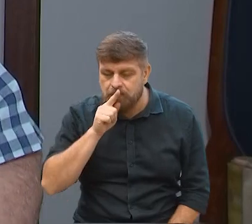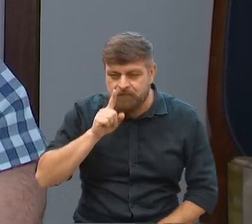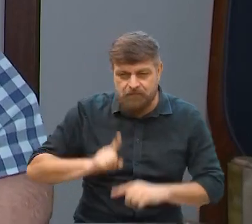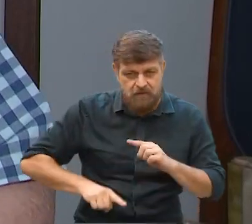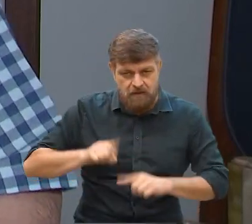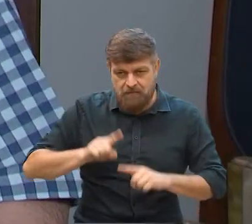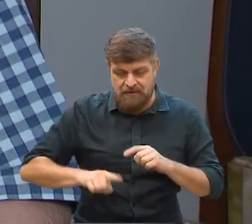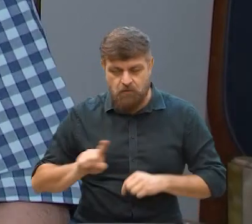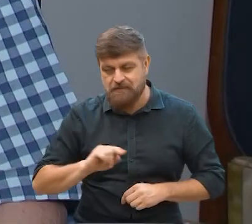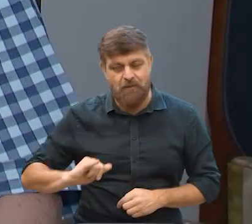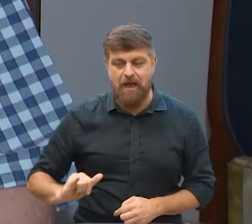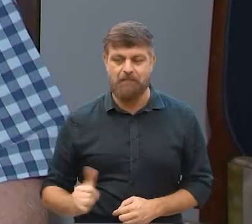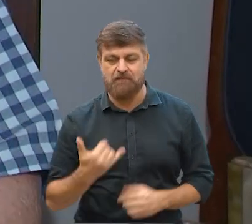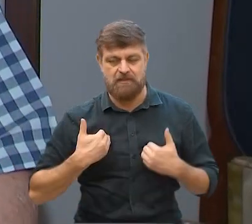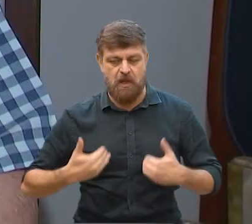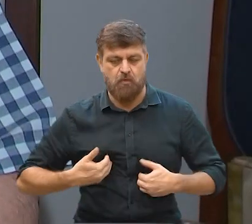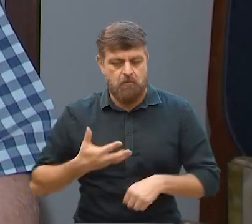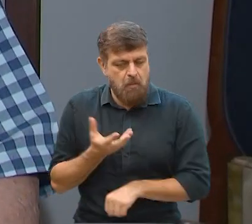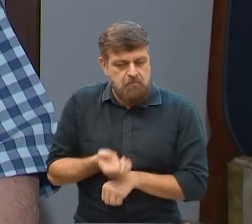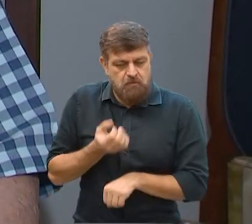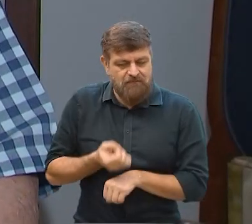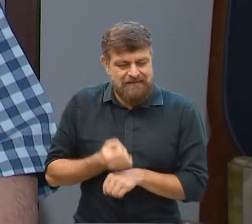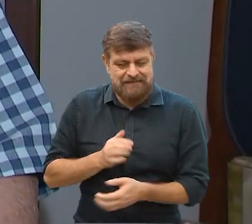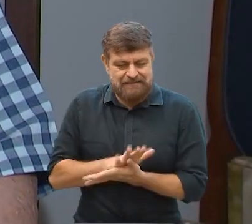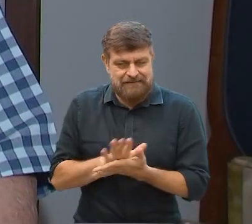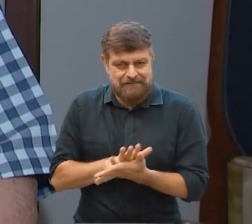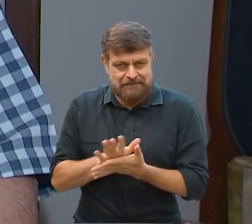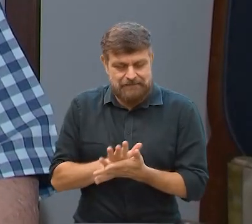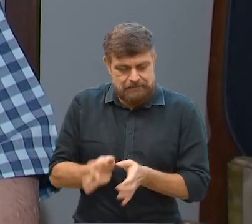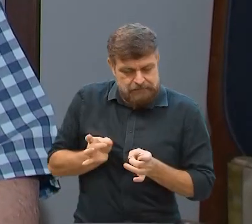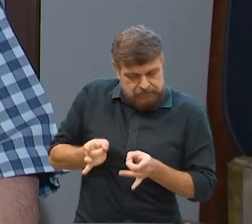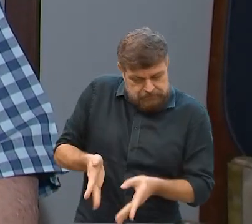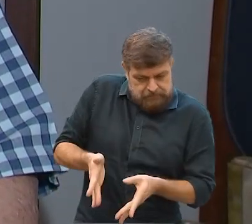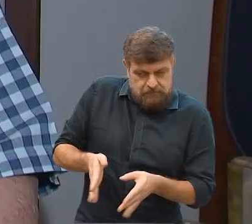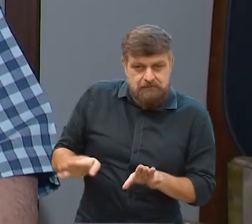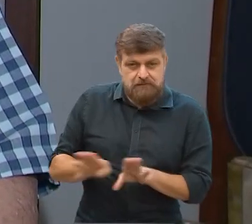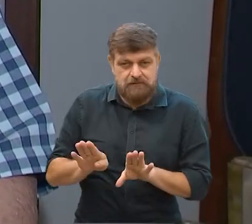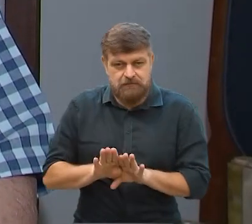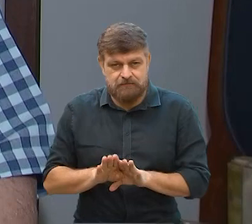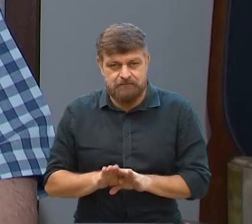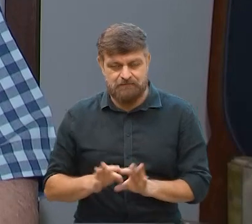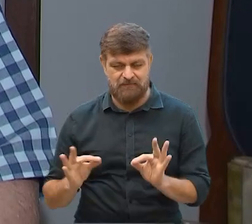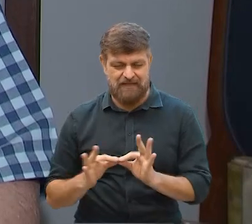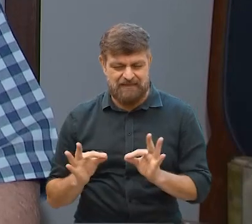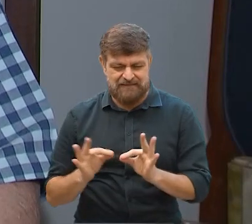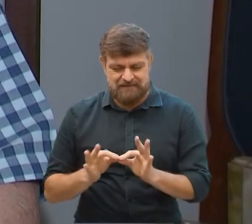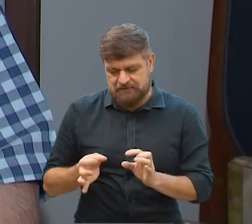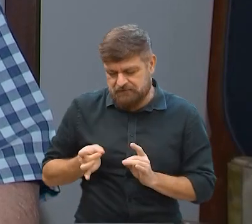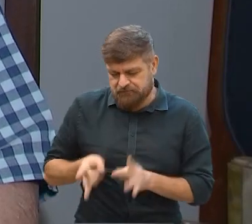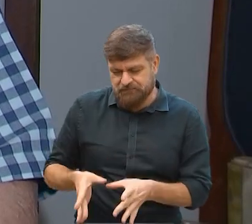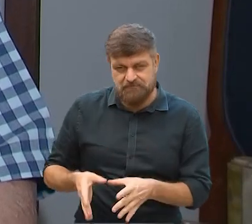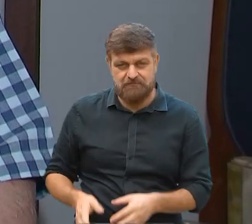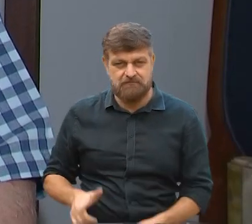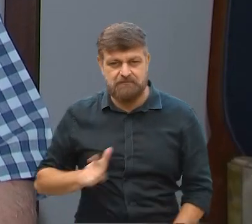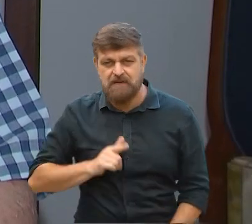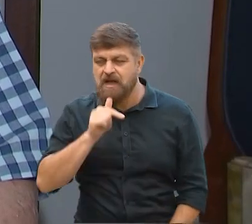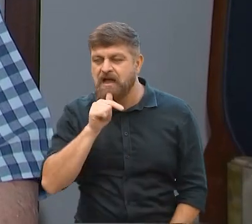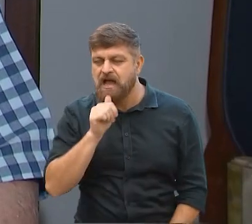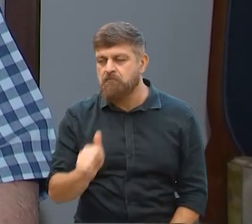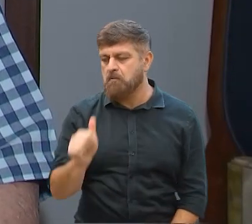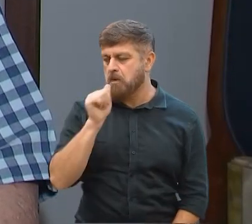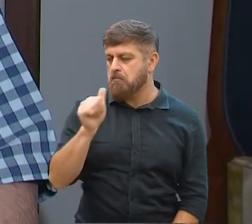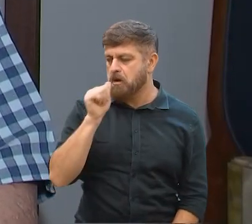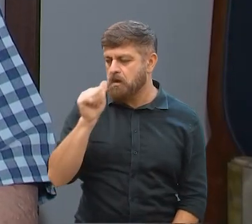materiais que não foram aproveitados, materiais, alimentos, etc. Células de escamação, a água que você